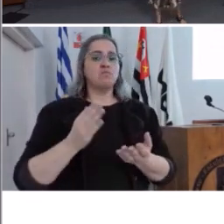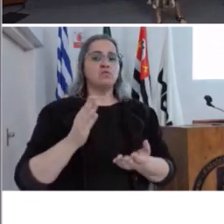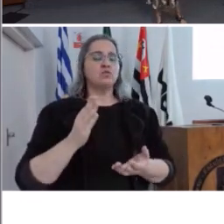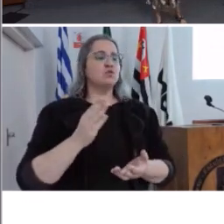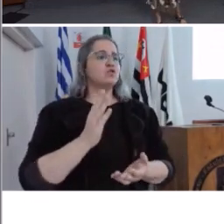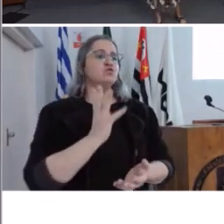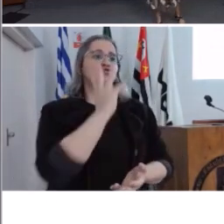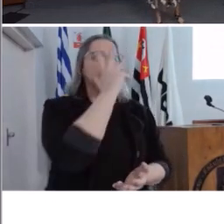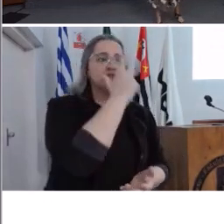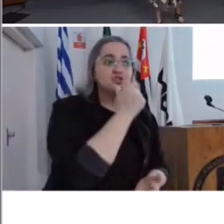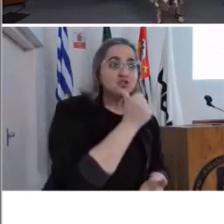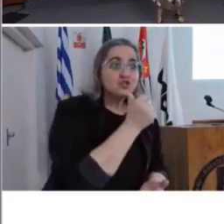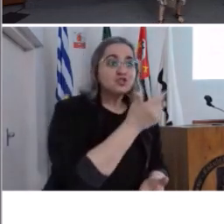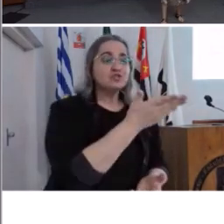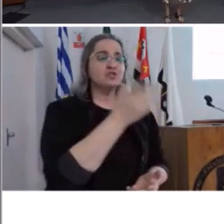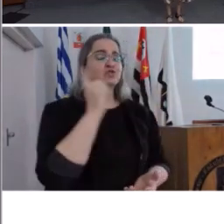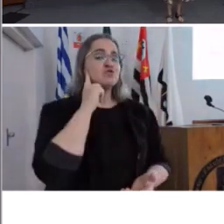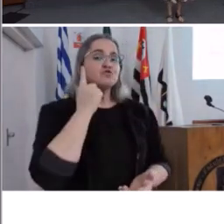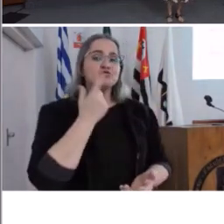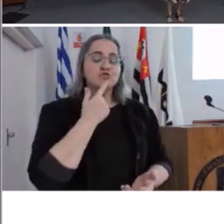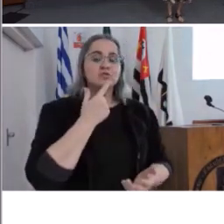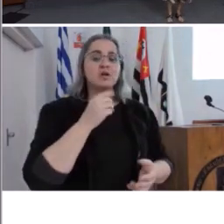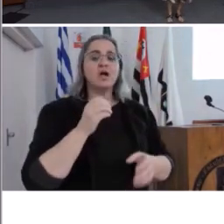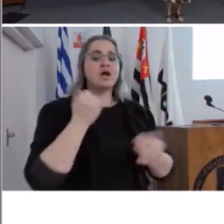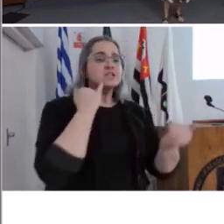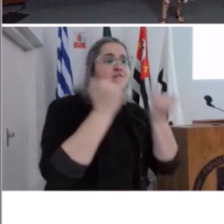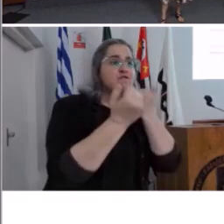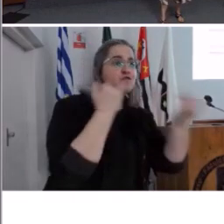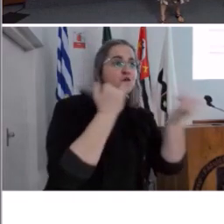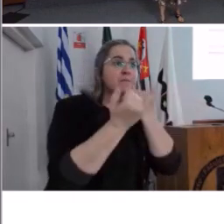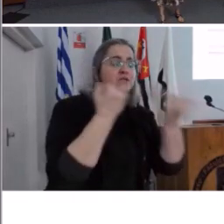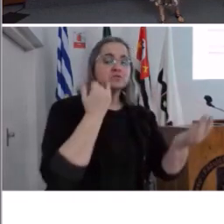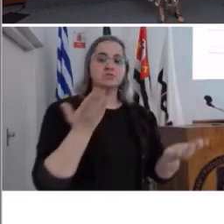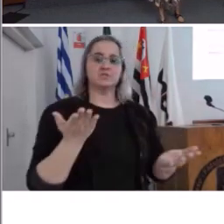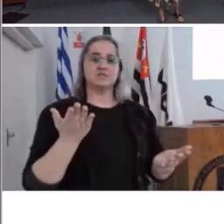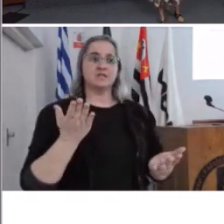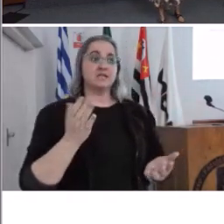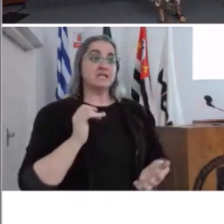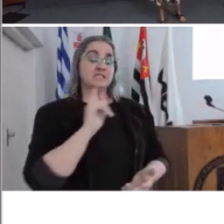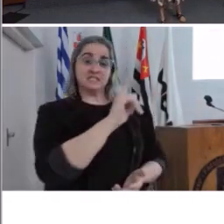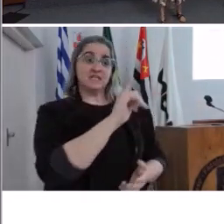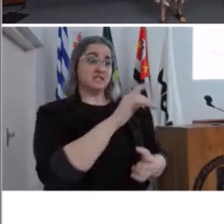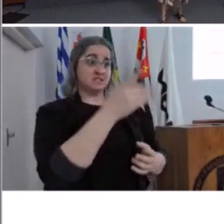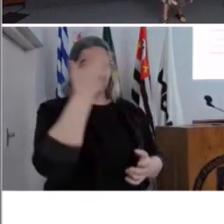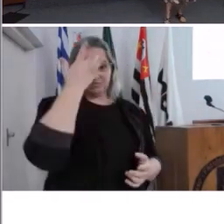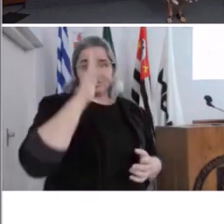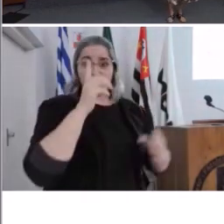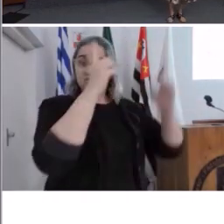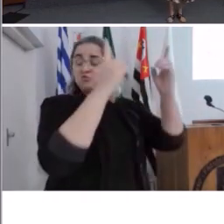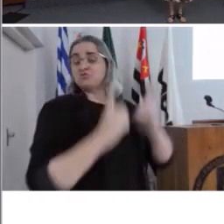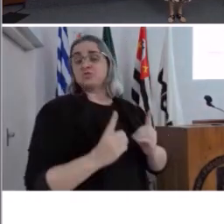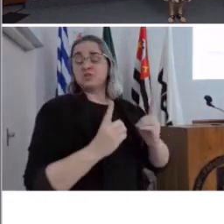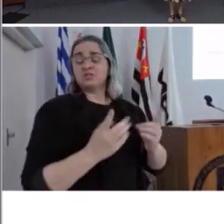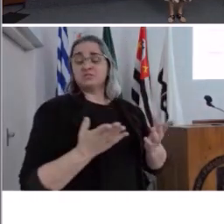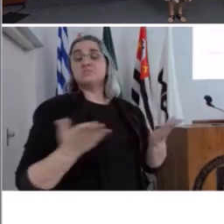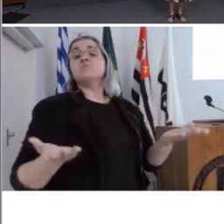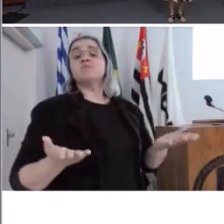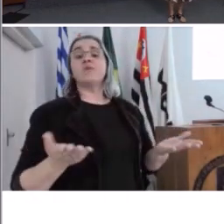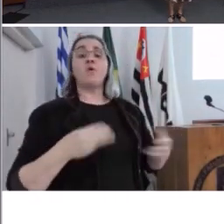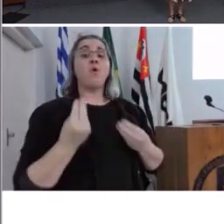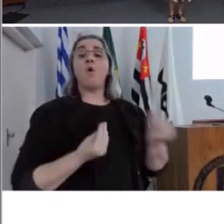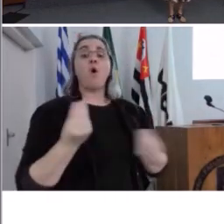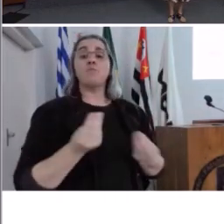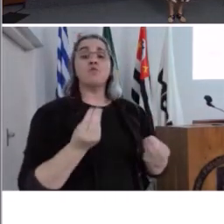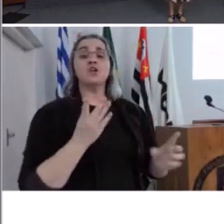esses lindinhos, né, as informações? Se eles não sabem que eles têm o direito, como que eles vão buscar? Então, se eu não